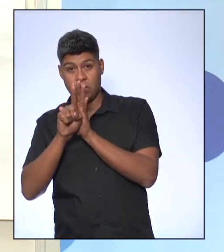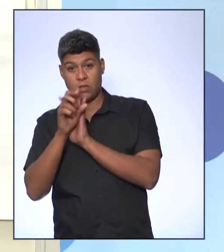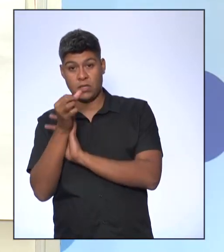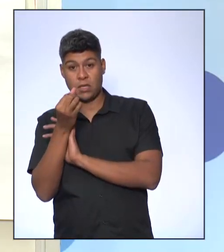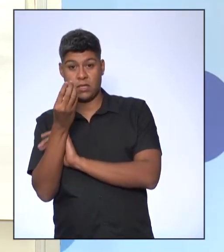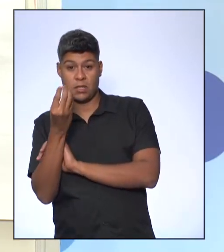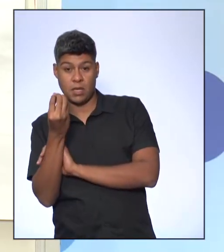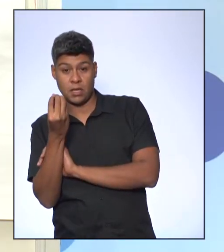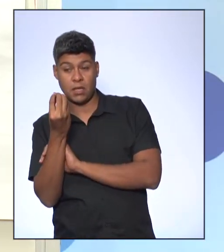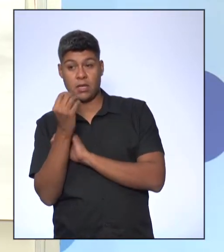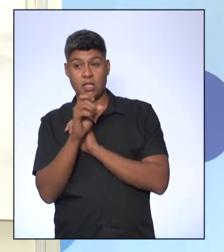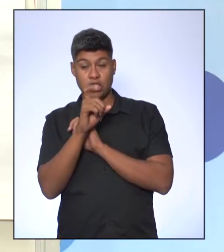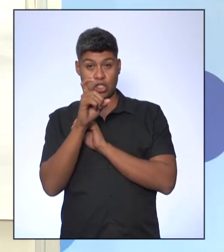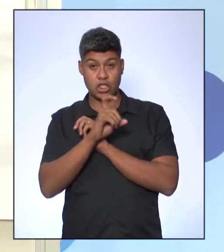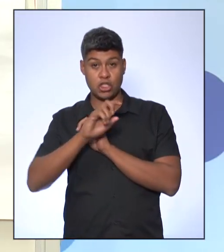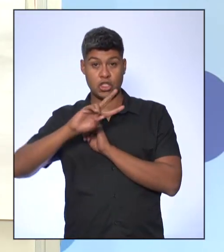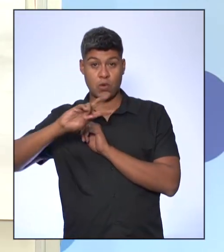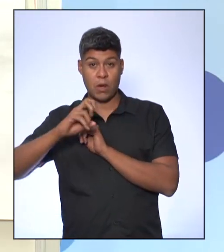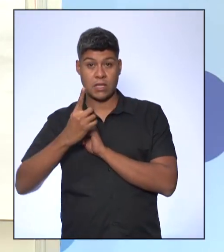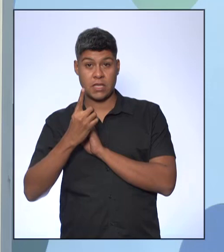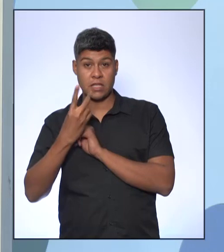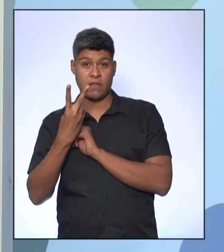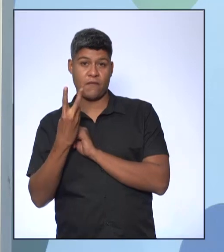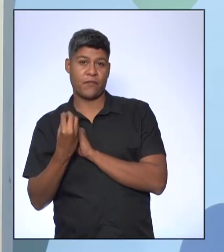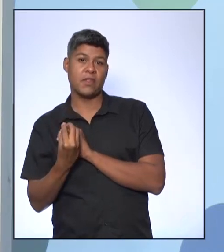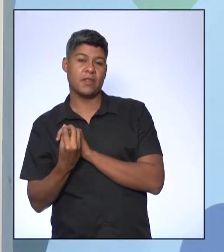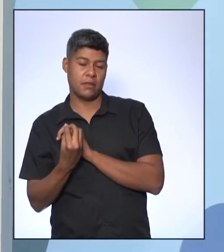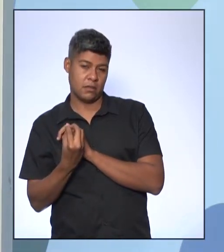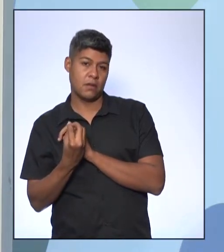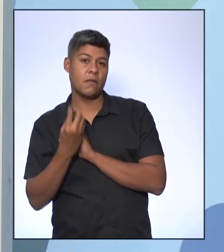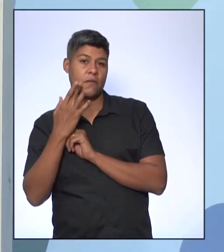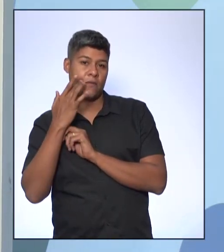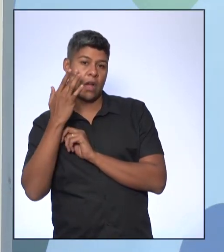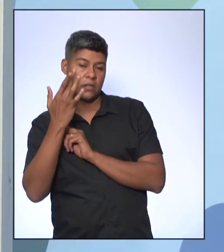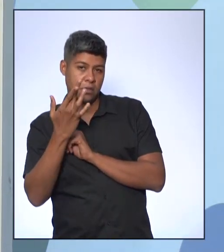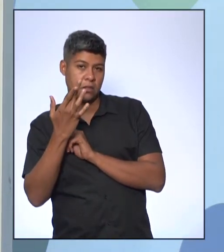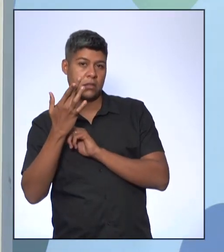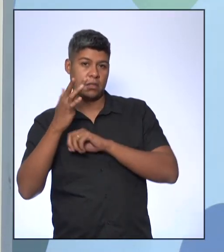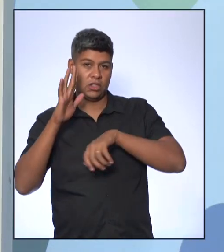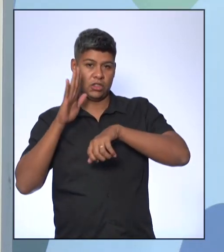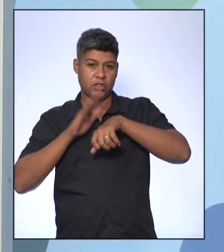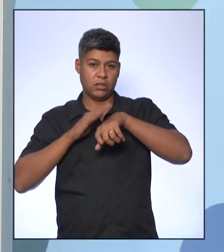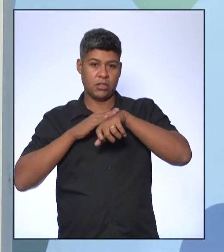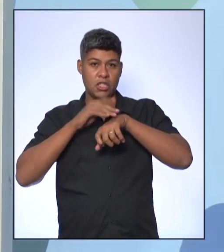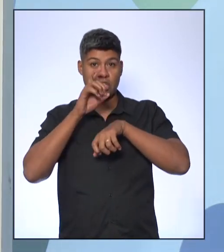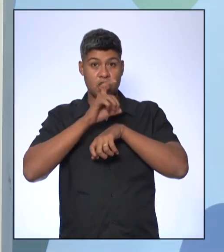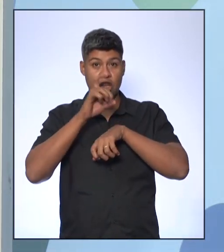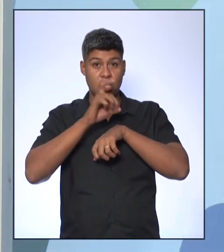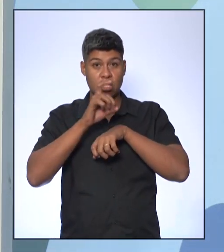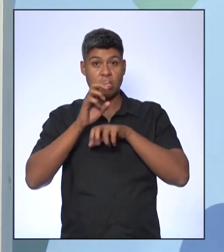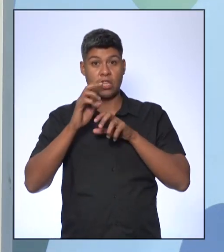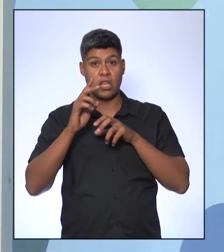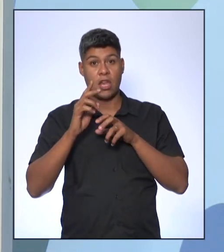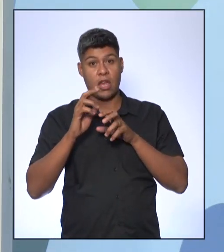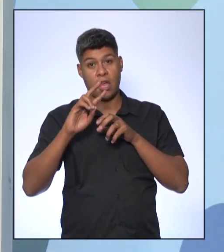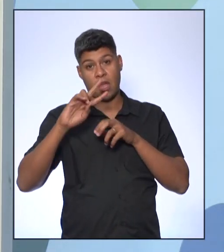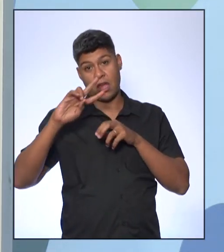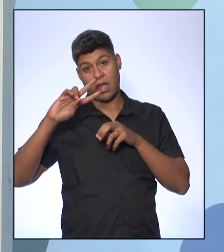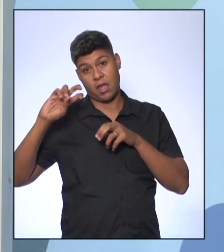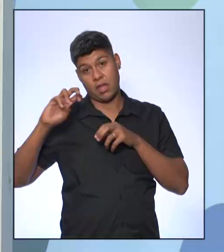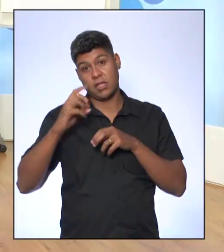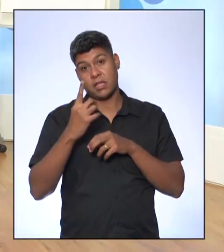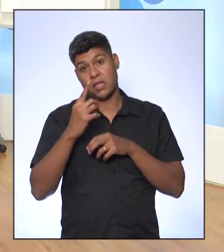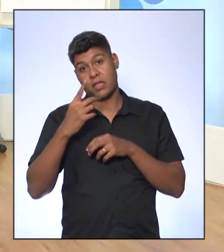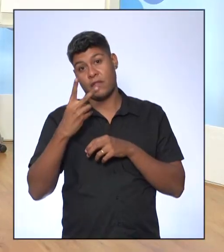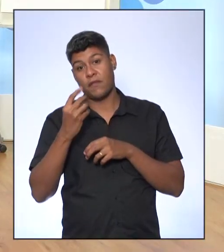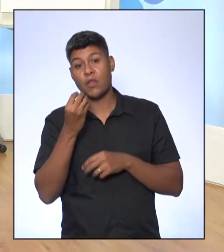Dá 120. Isso. Então, Agora ficou muito fácil. ele é 120. Dá um outro exemplo aí. Coloca até de uma outra cor aí. Você tem um